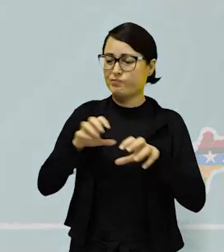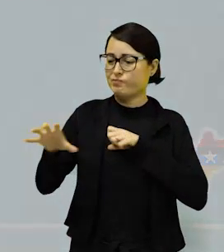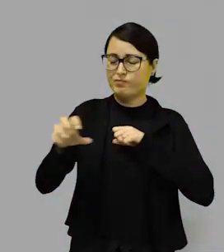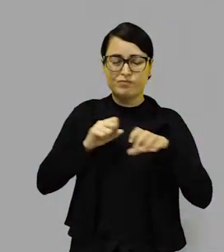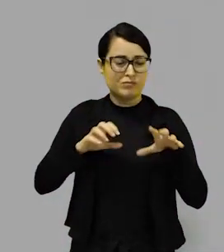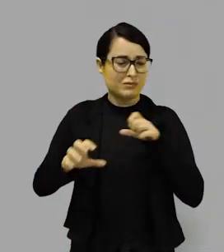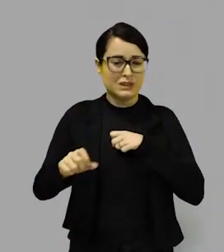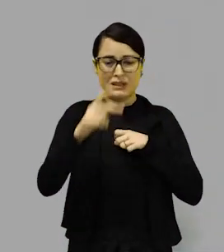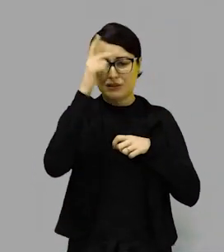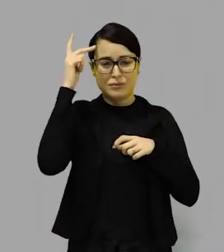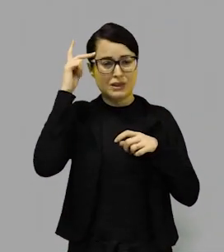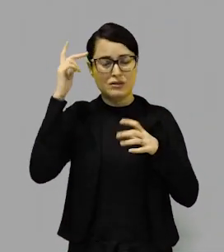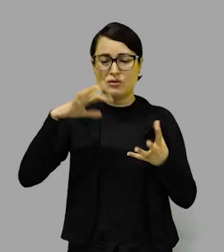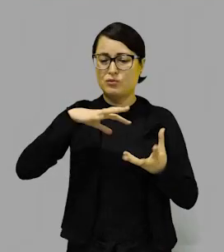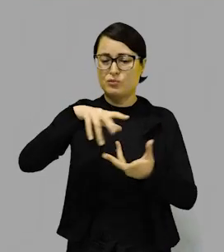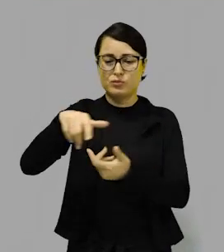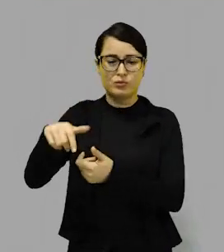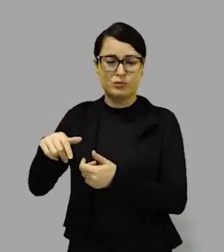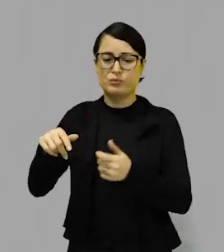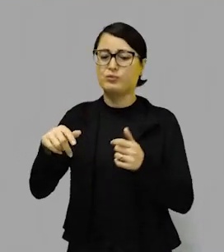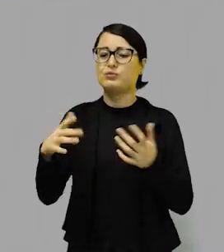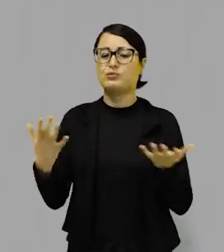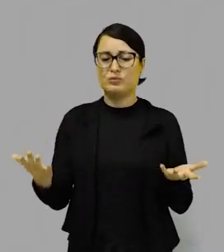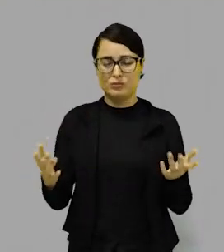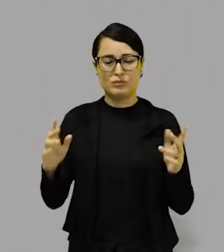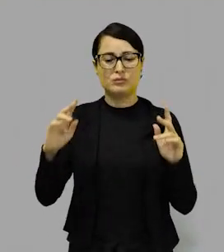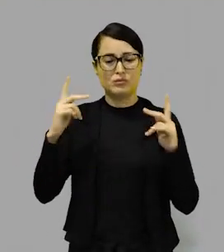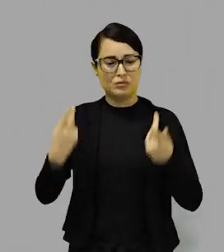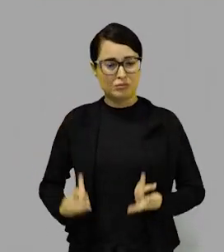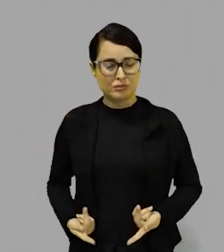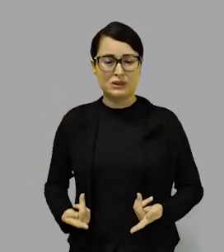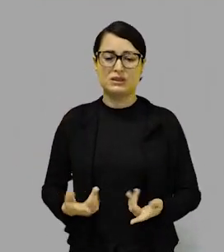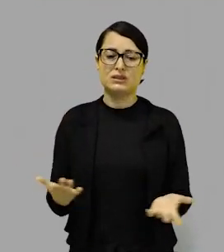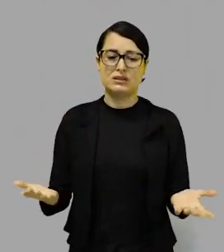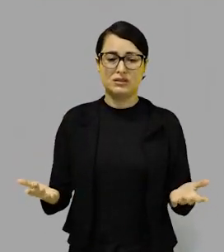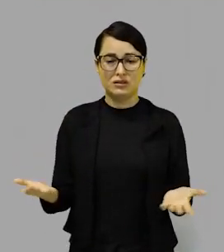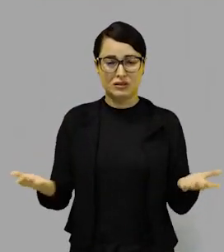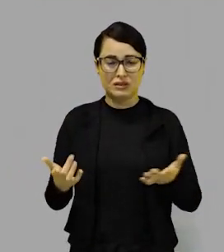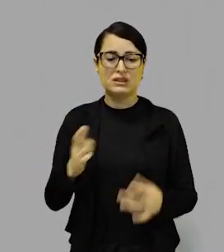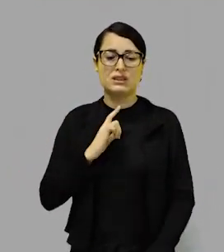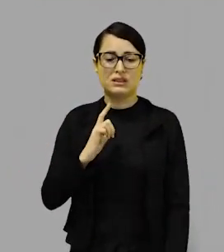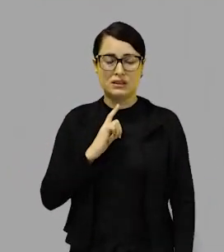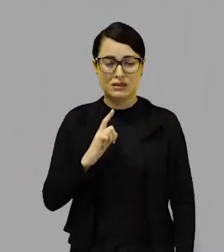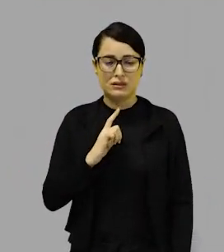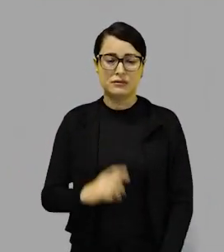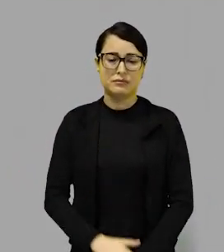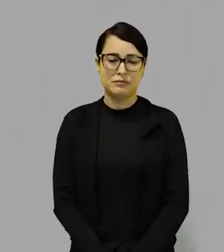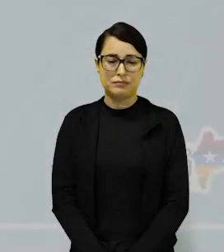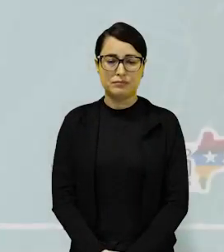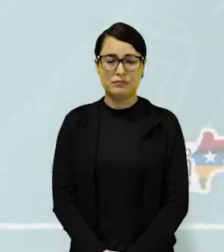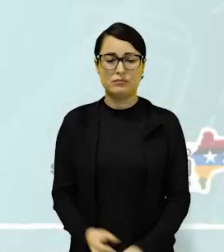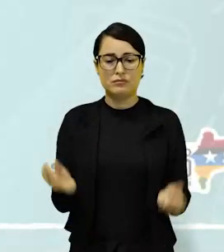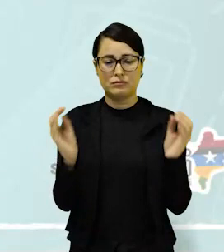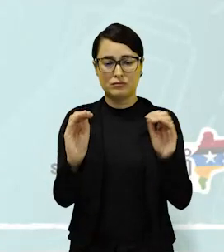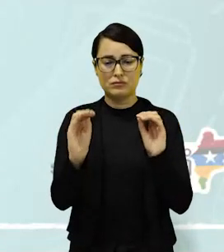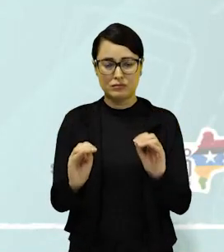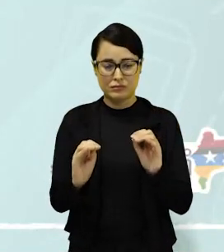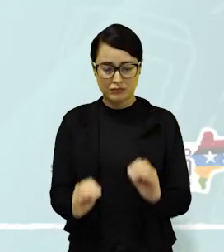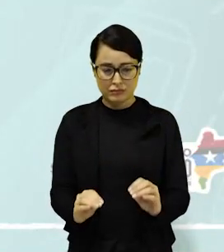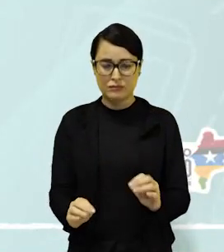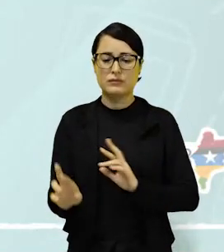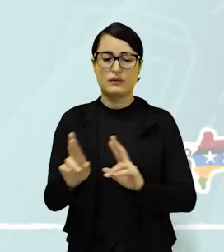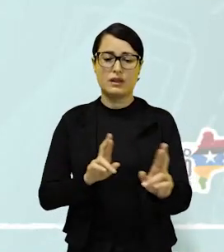maneira como nunca ninguém viu antes, né? Sem precedentes. Nós temos aqui os dados